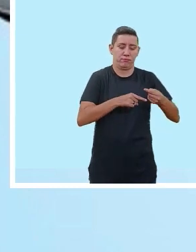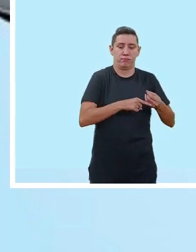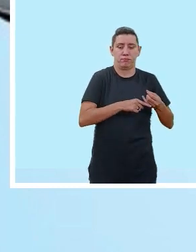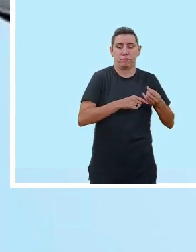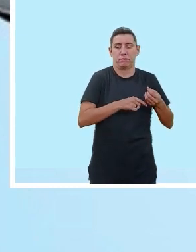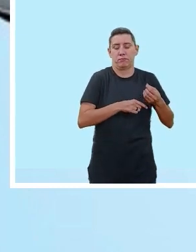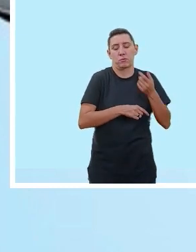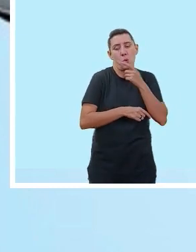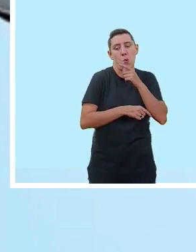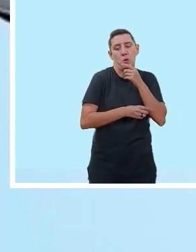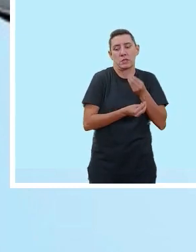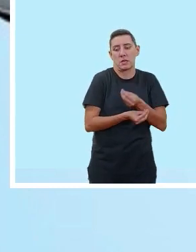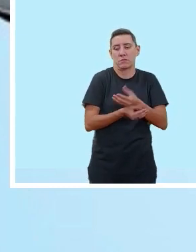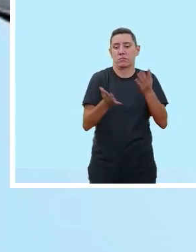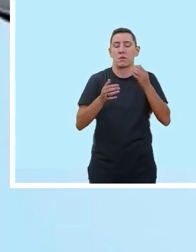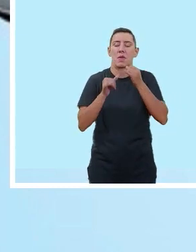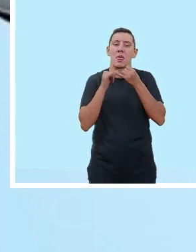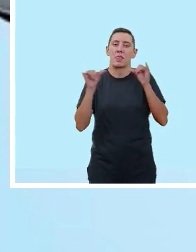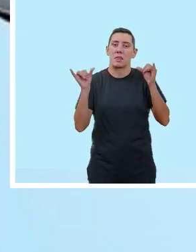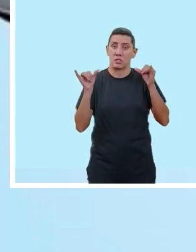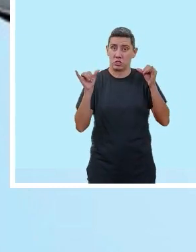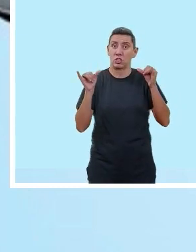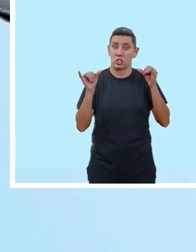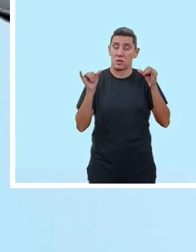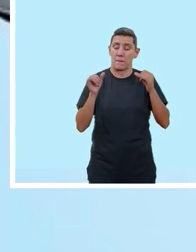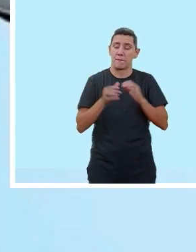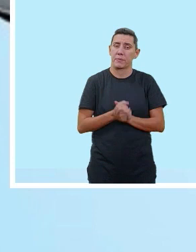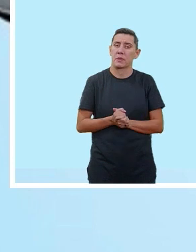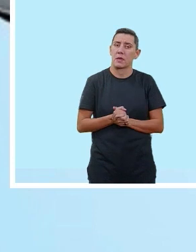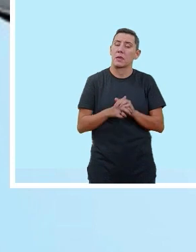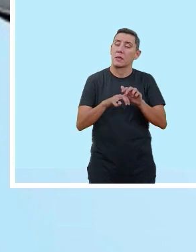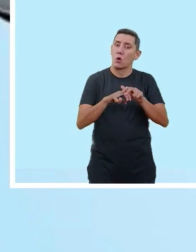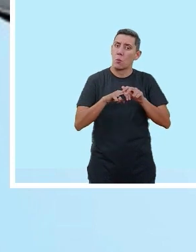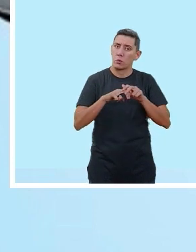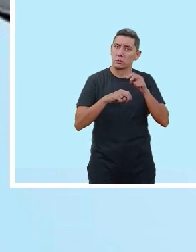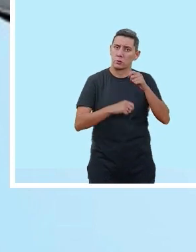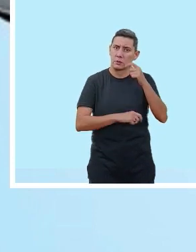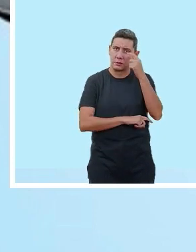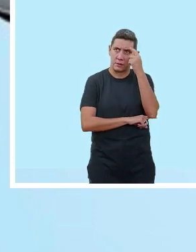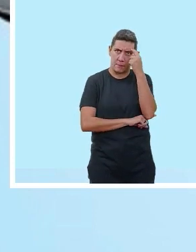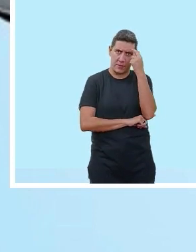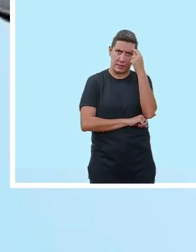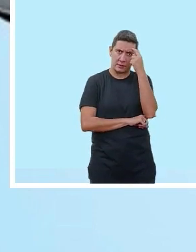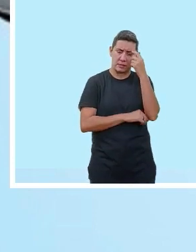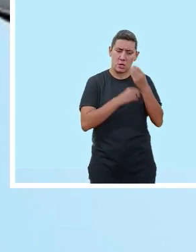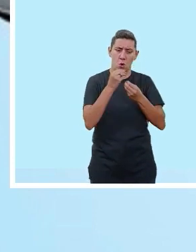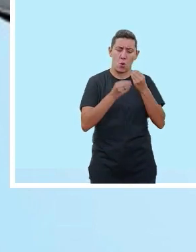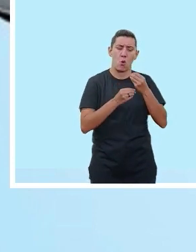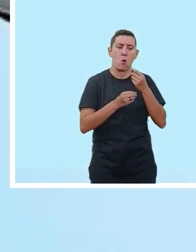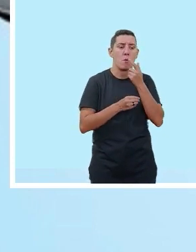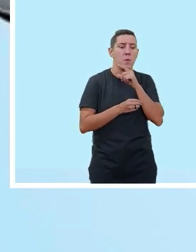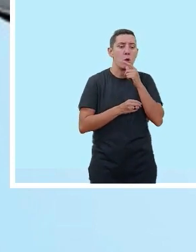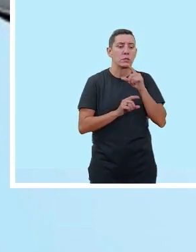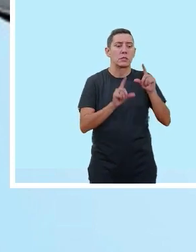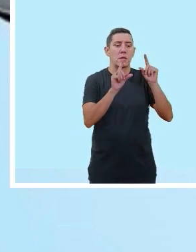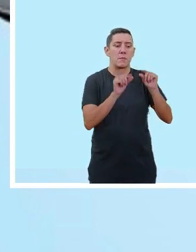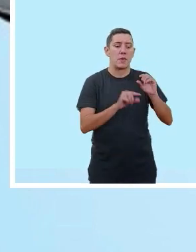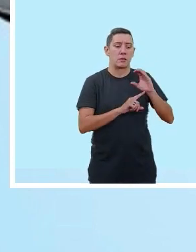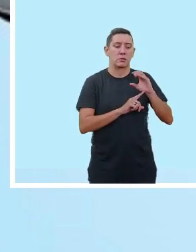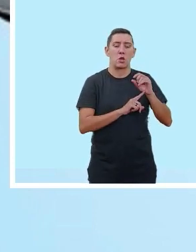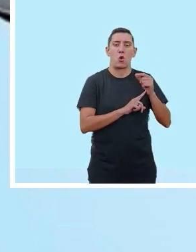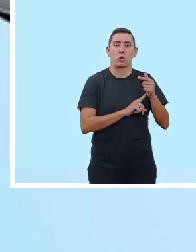mais qualificada, você trabalha forte com queima de carbono e outros derivados de